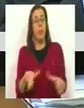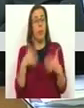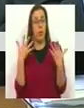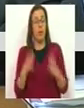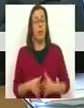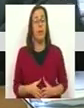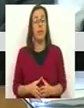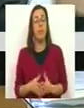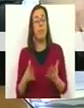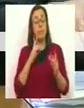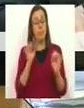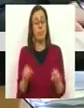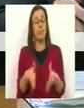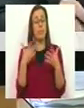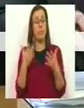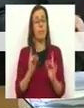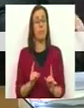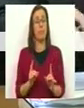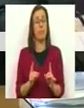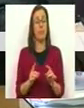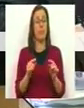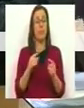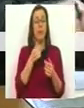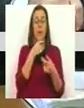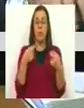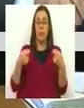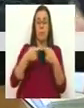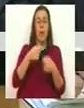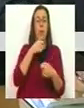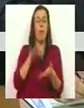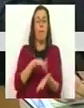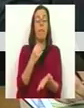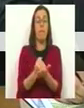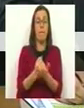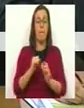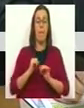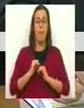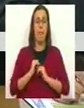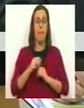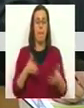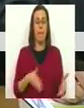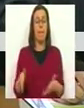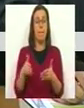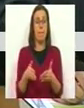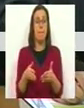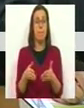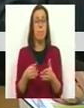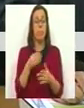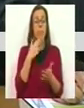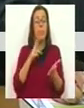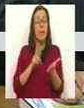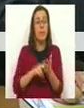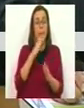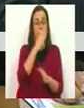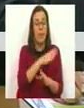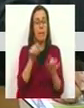prioritária. E prioritário é o ajustamento permanente da nossa estratégia no terreno,